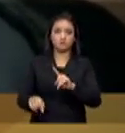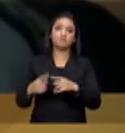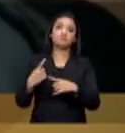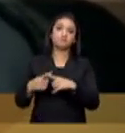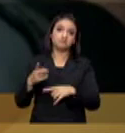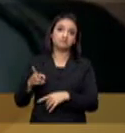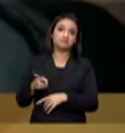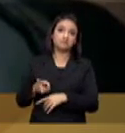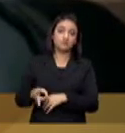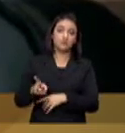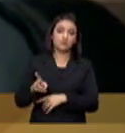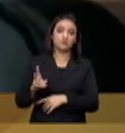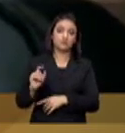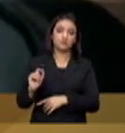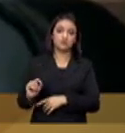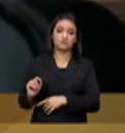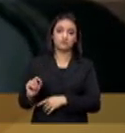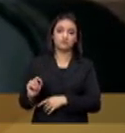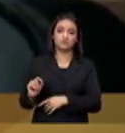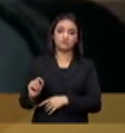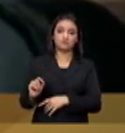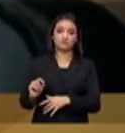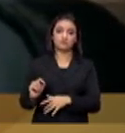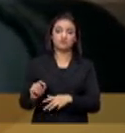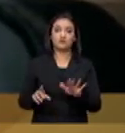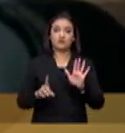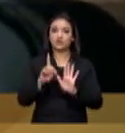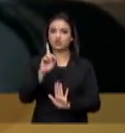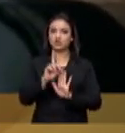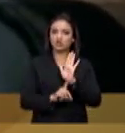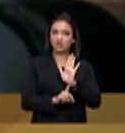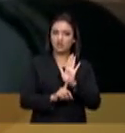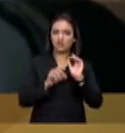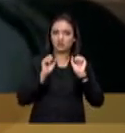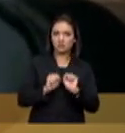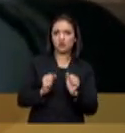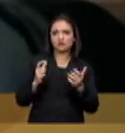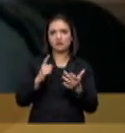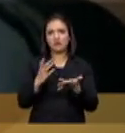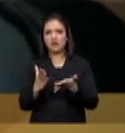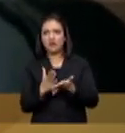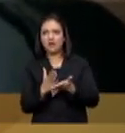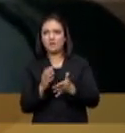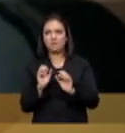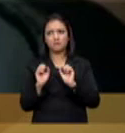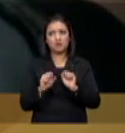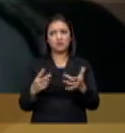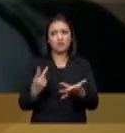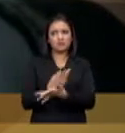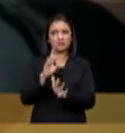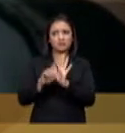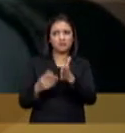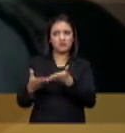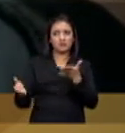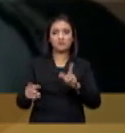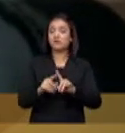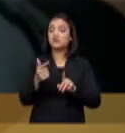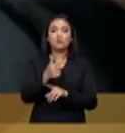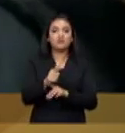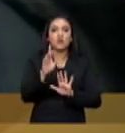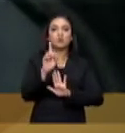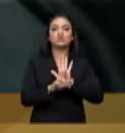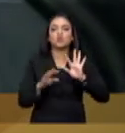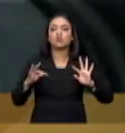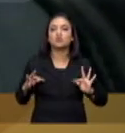continua a valer a tese de que direitos podem ser restringidos, ou seja, não há um direito absoluto